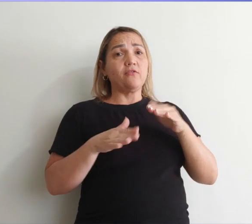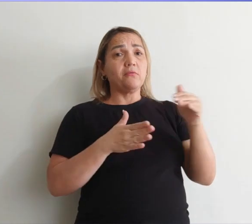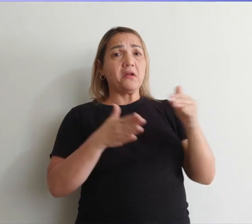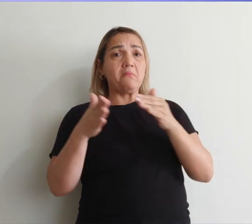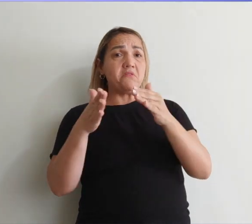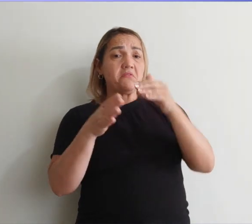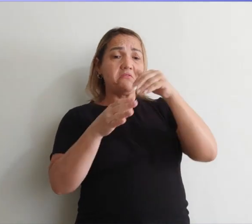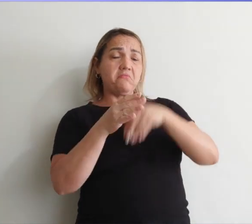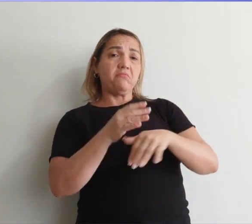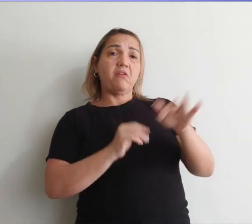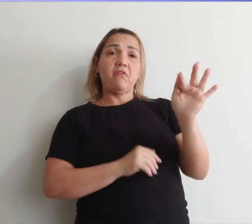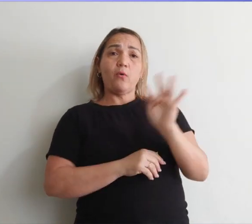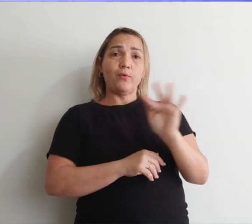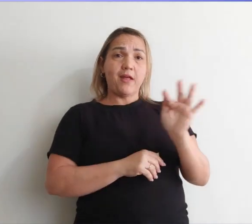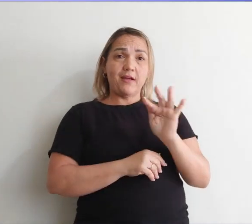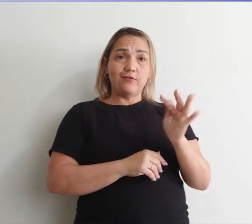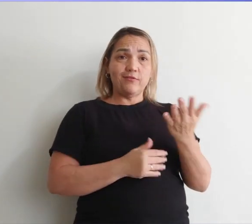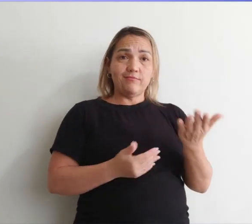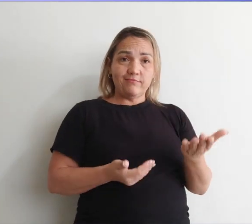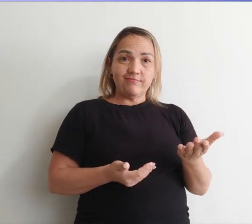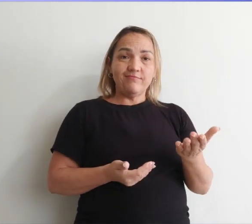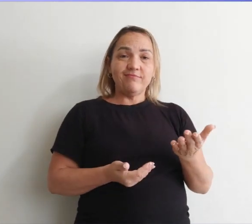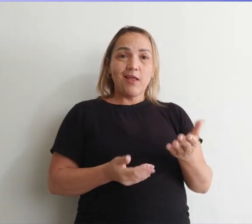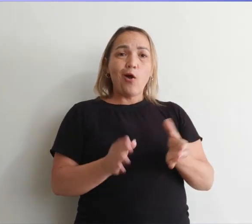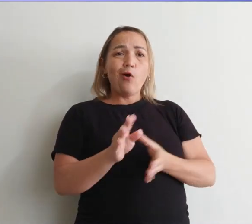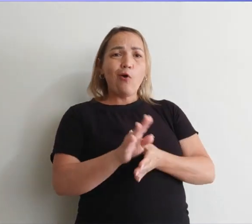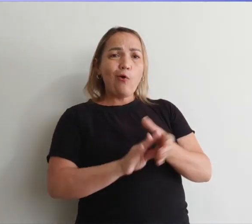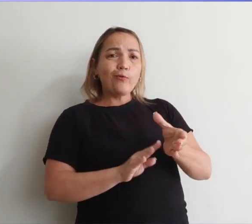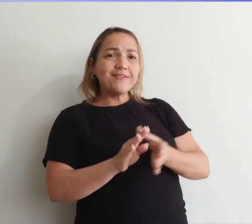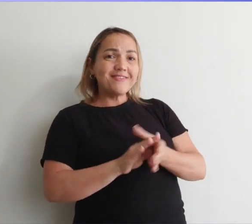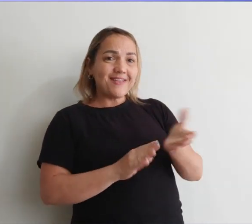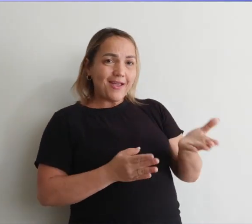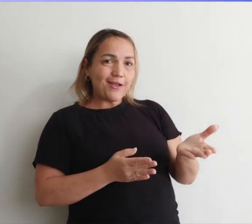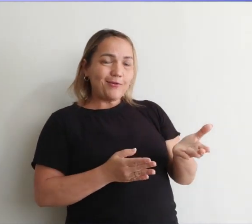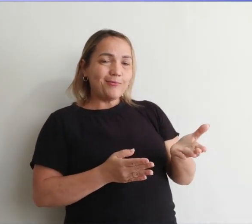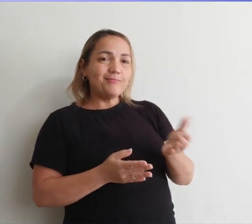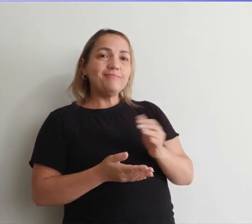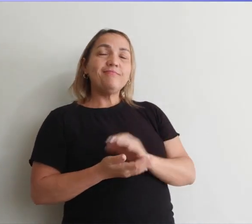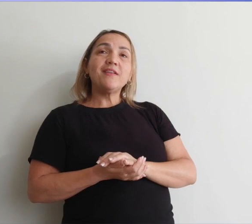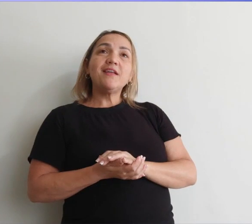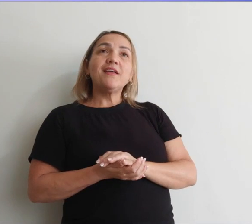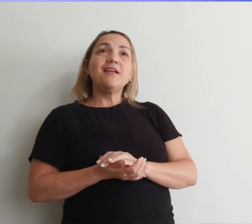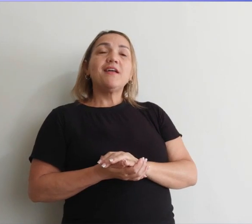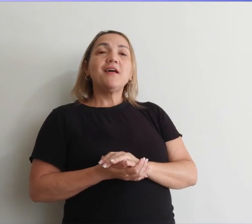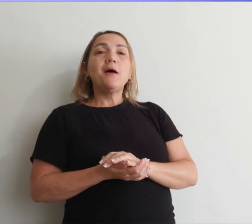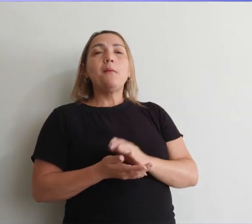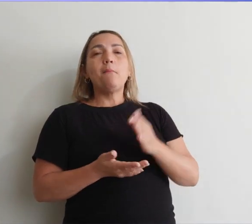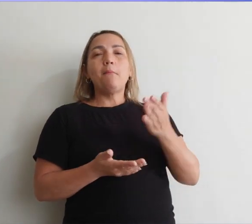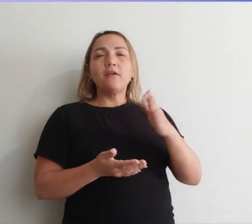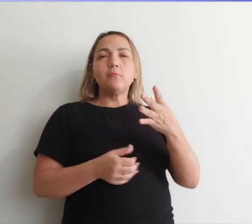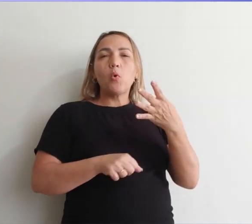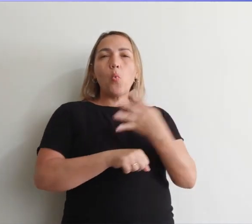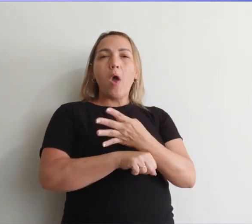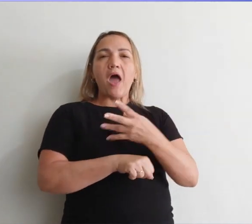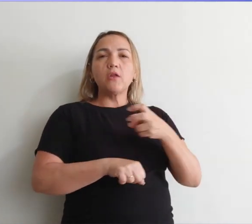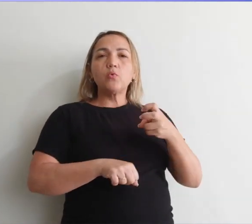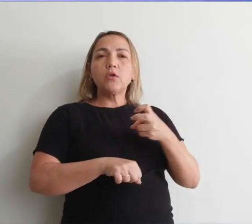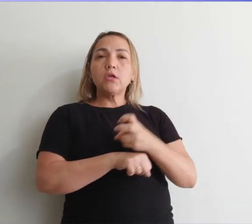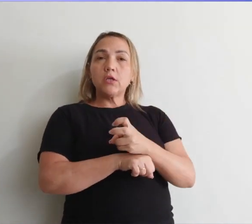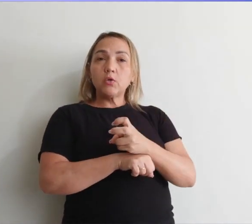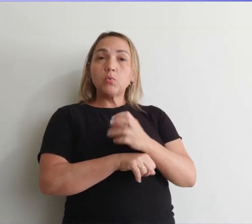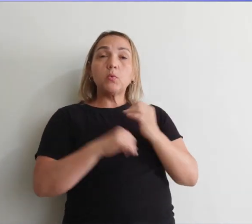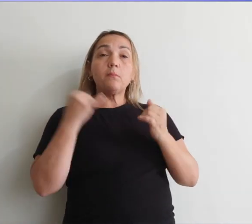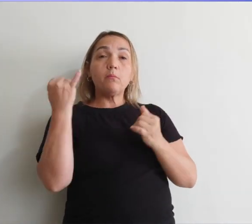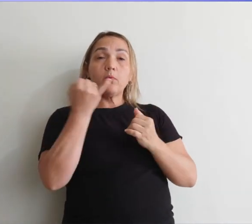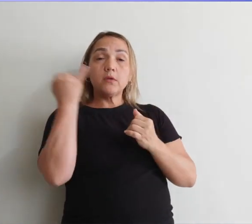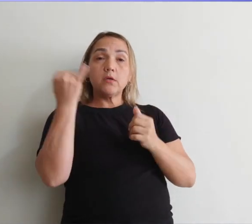do caminho dele na faculdade. Assim, um conselho, aquela história, conselho, né? Mas ali por volta do 4º, 5º período,